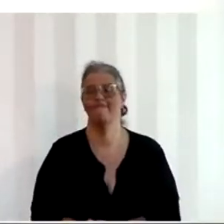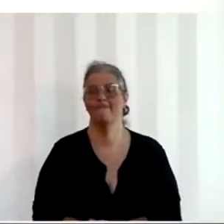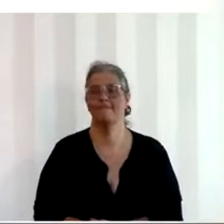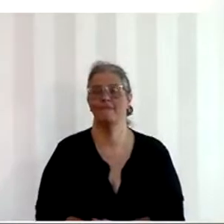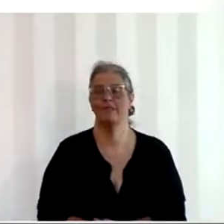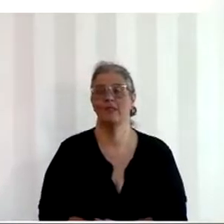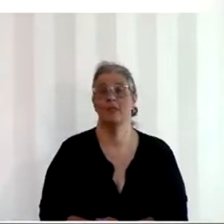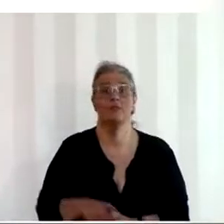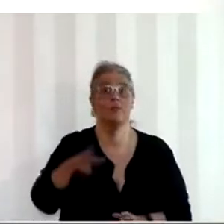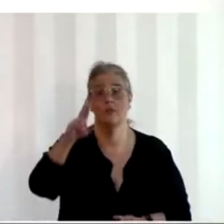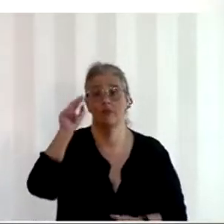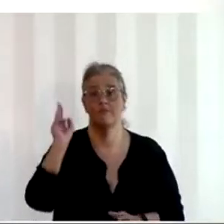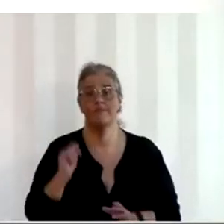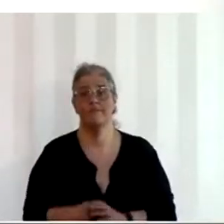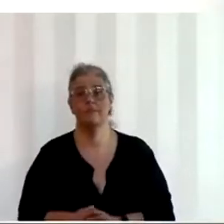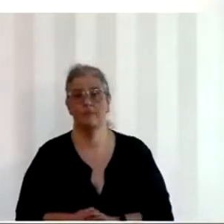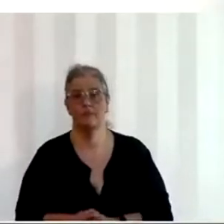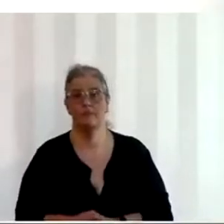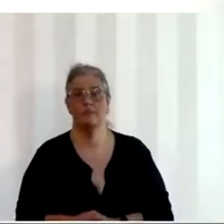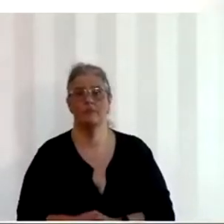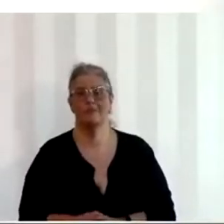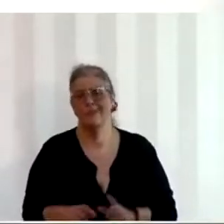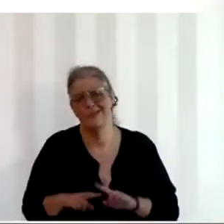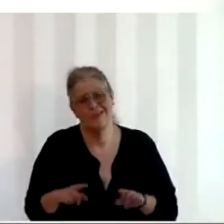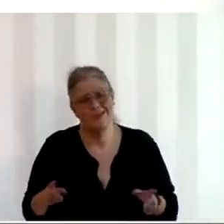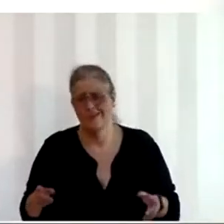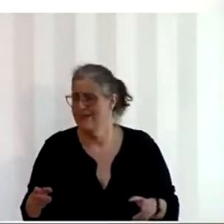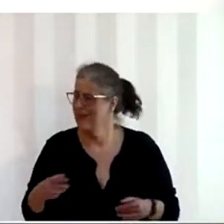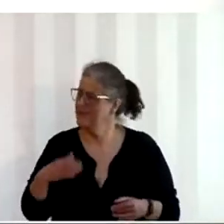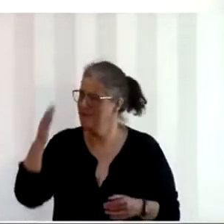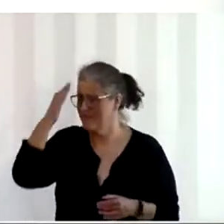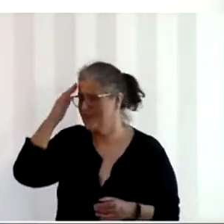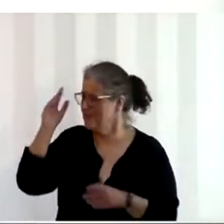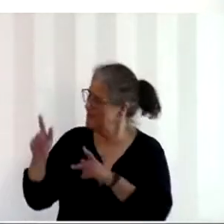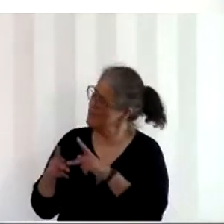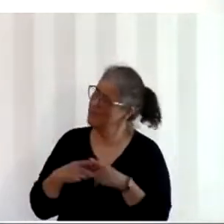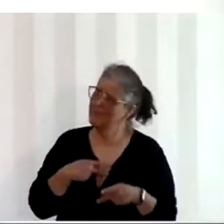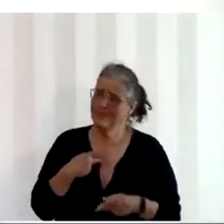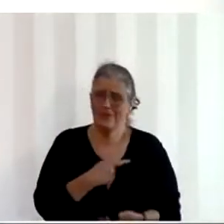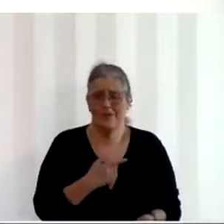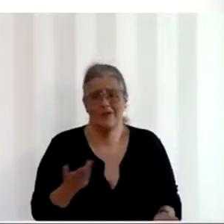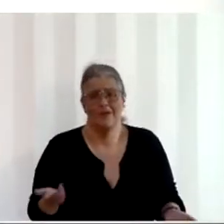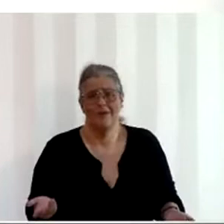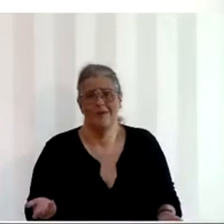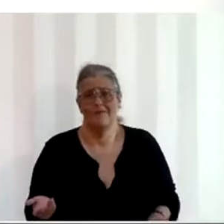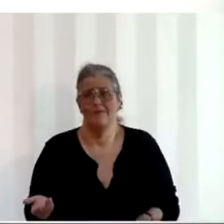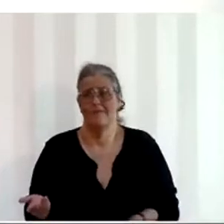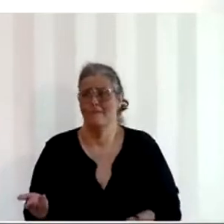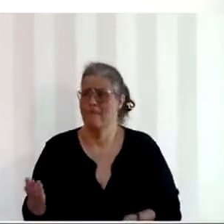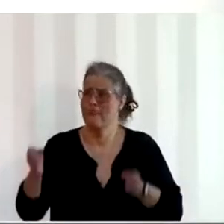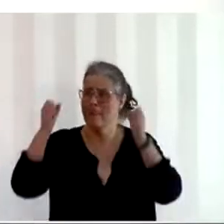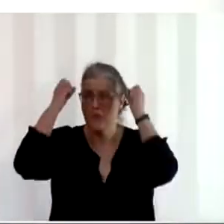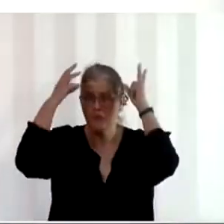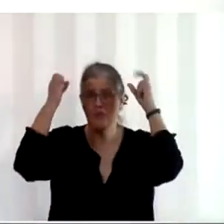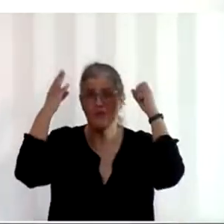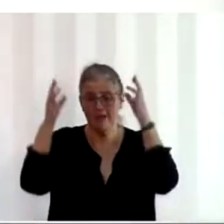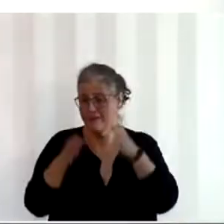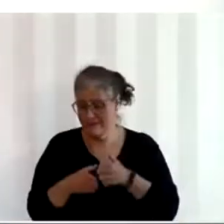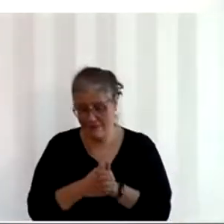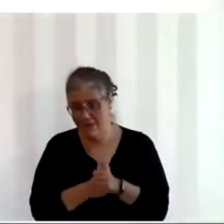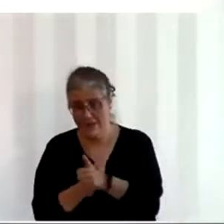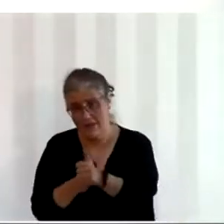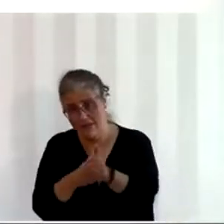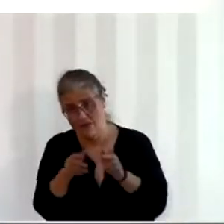noite. Você talvez esteja pensando: mas pastor, o líder não era Moisés? Não era Moisés que estava guiando o povo